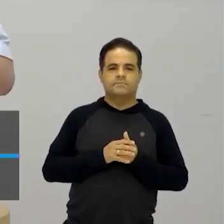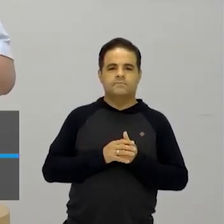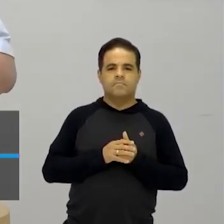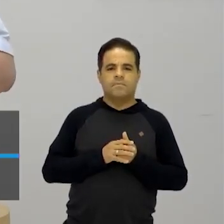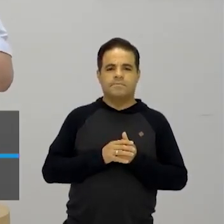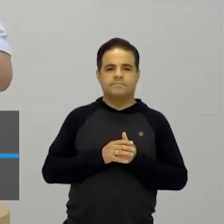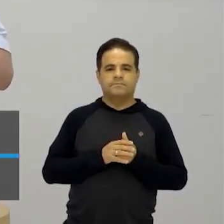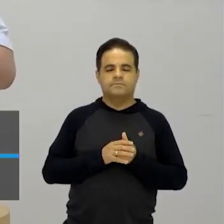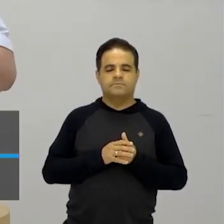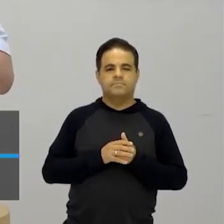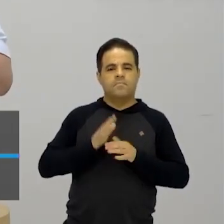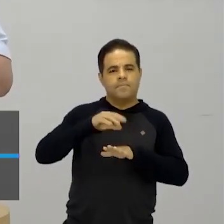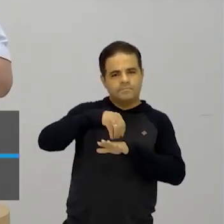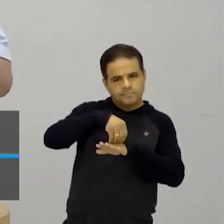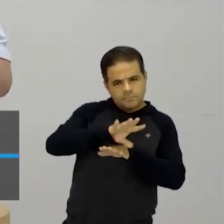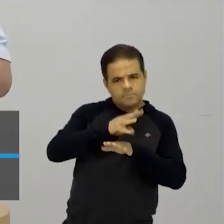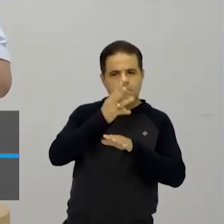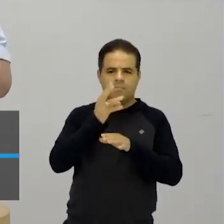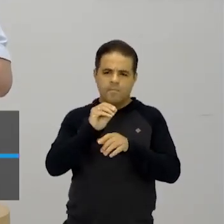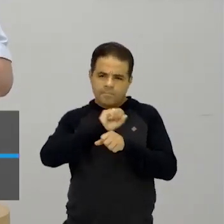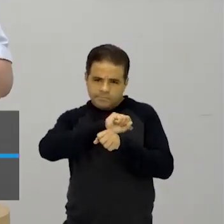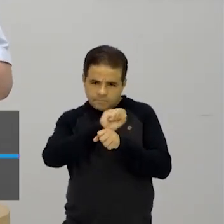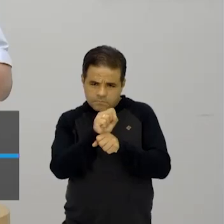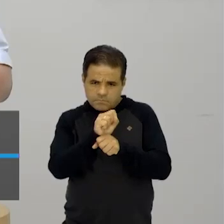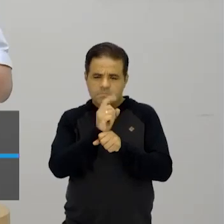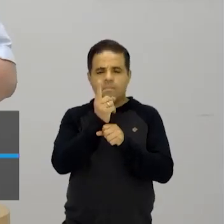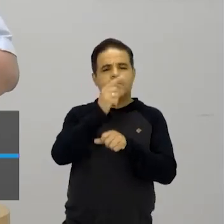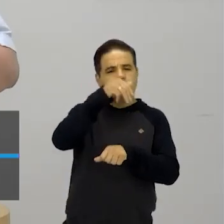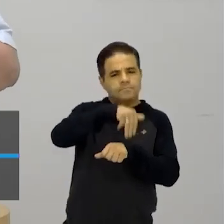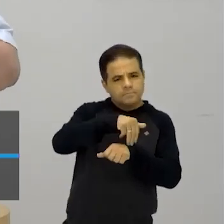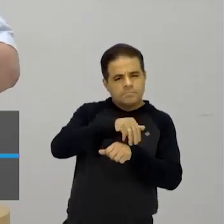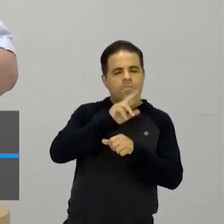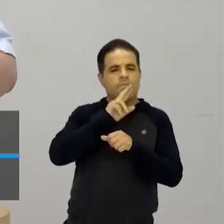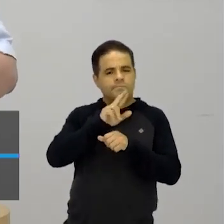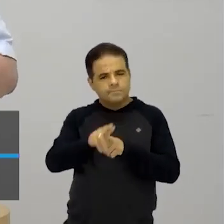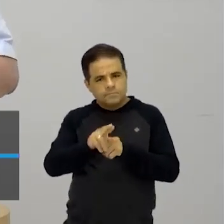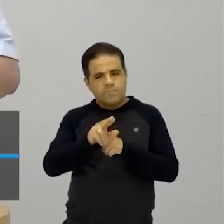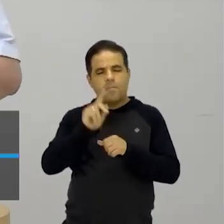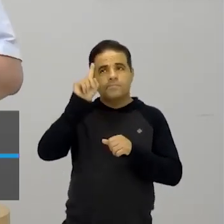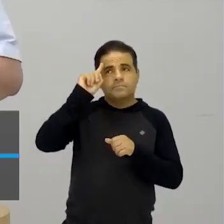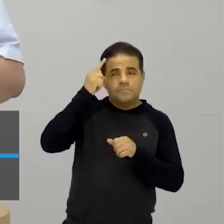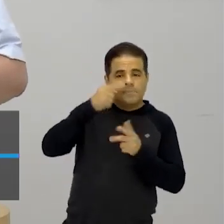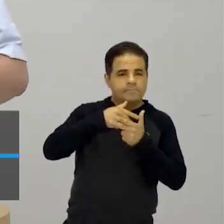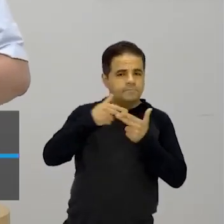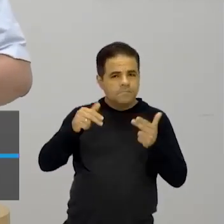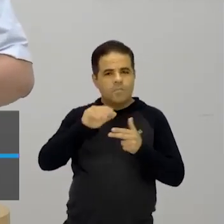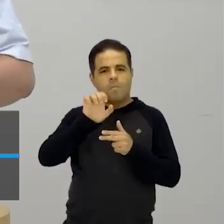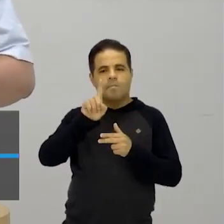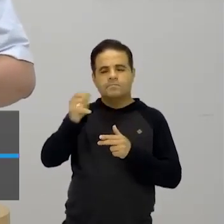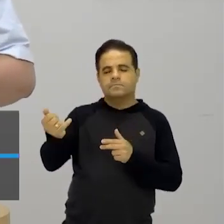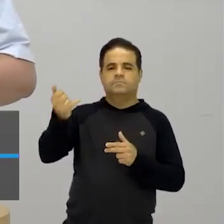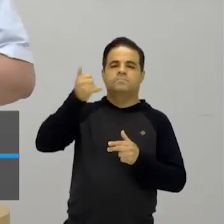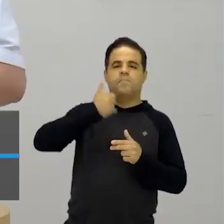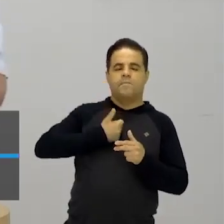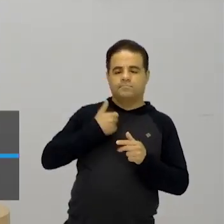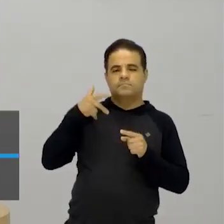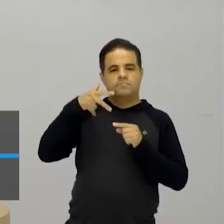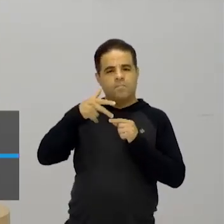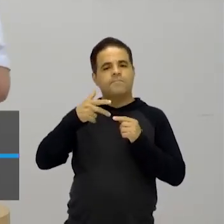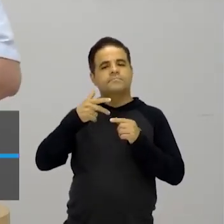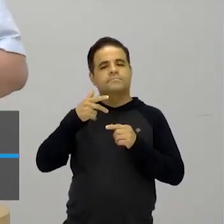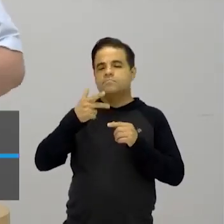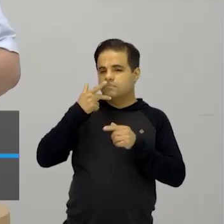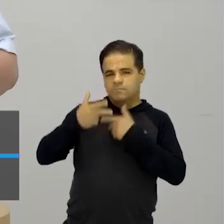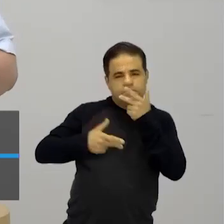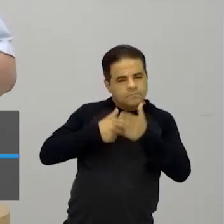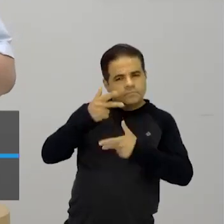interrupt me. Então, vou dar aí de 30 a um minutinho para vocês responderem. Se surgir alguma coisa, o Ed vai me interromper e a